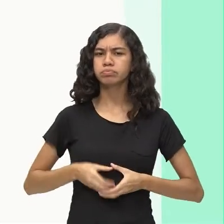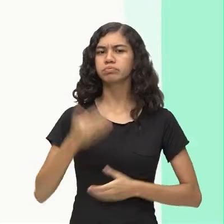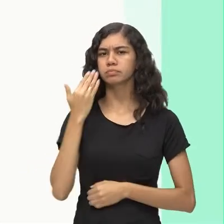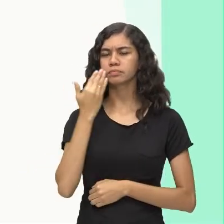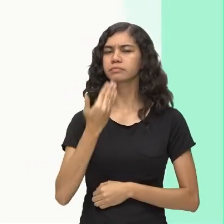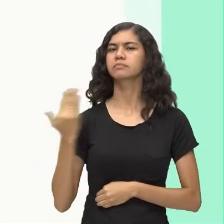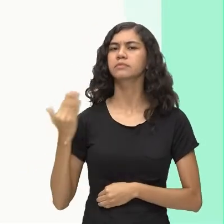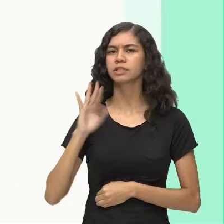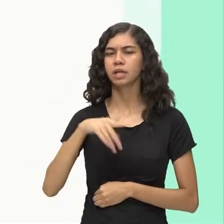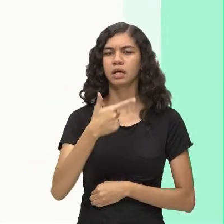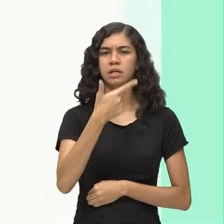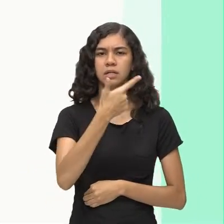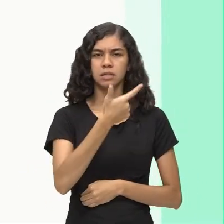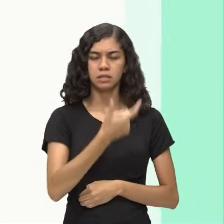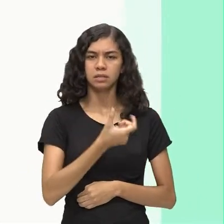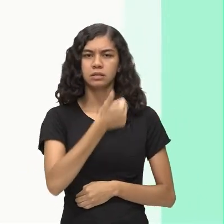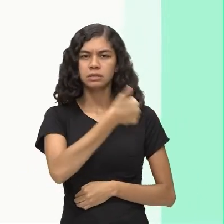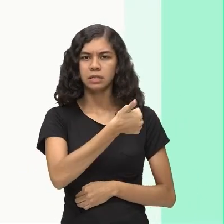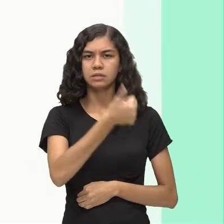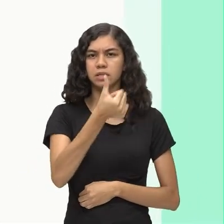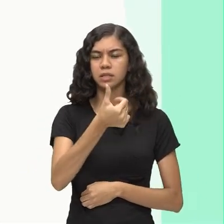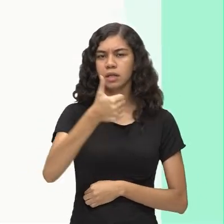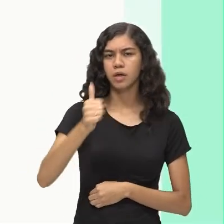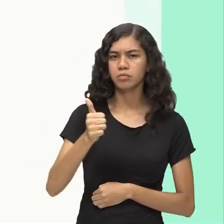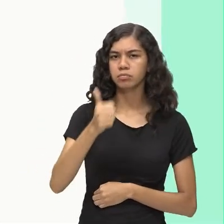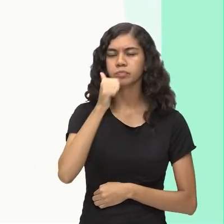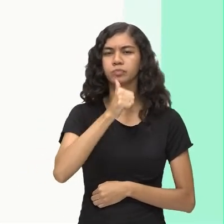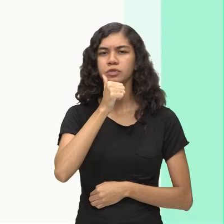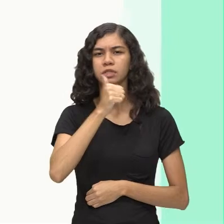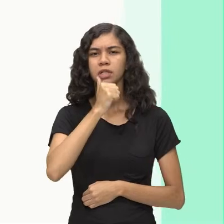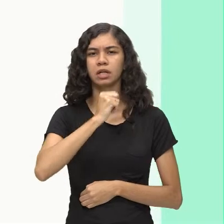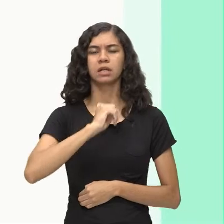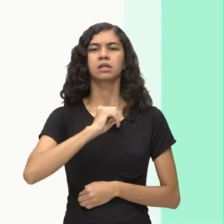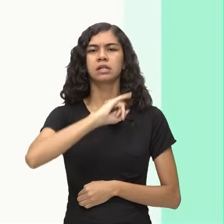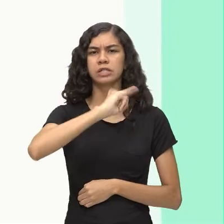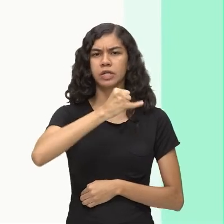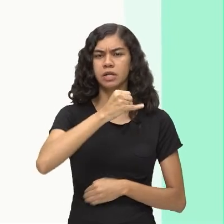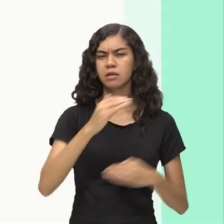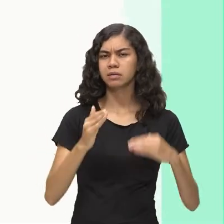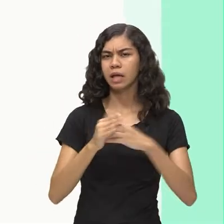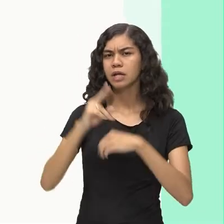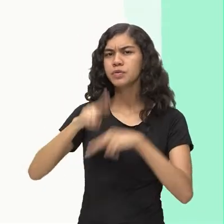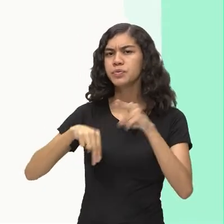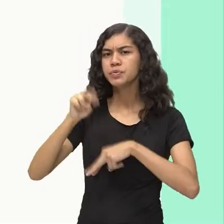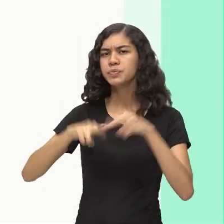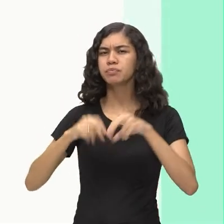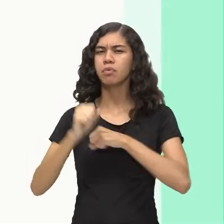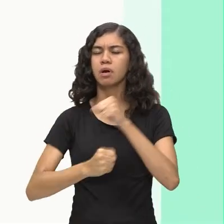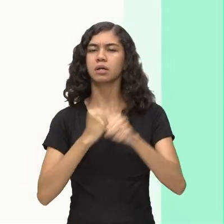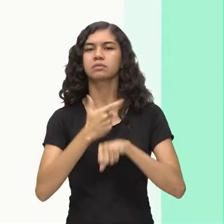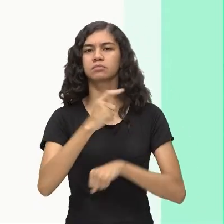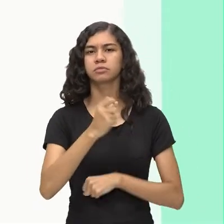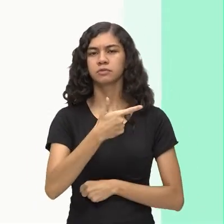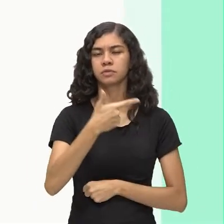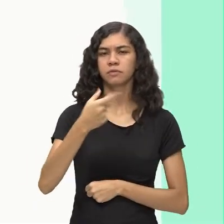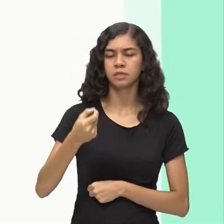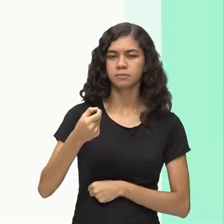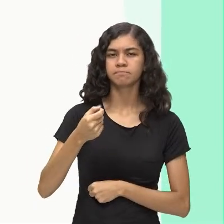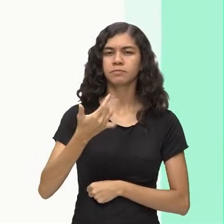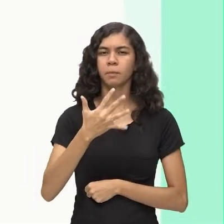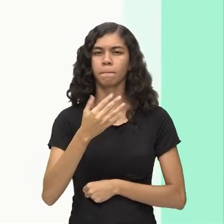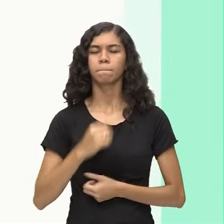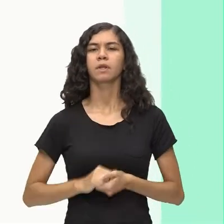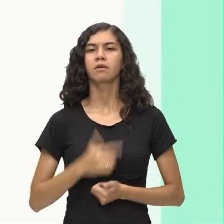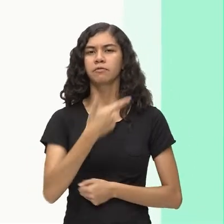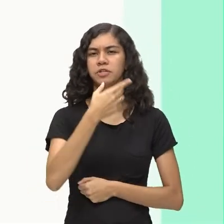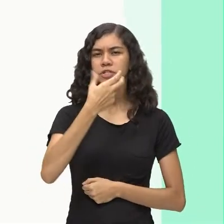vitimou 161 mulheres de janeiro a junho de 2020, né? Uma média ali de 23,54